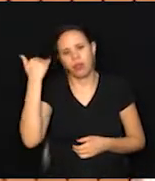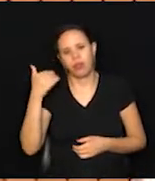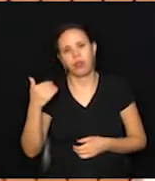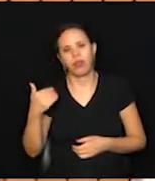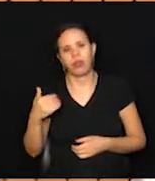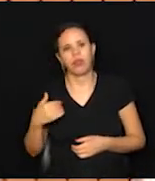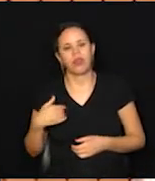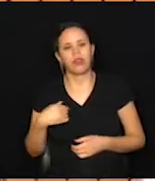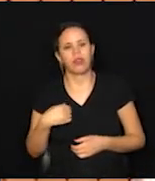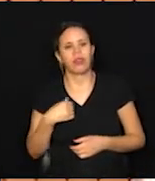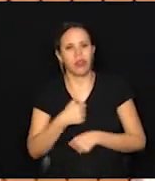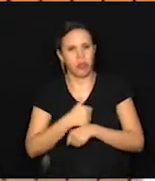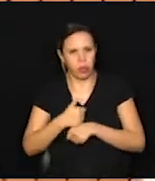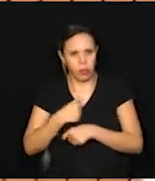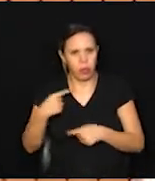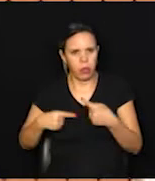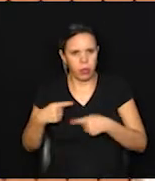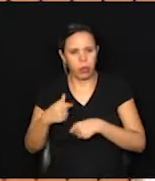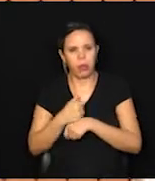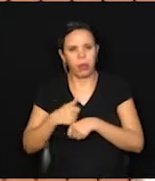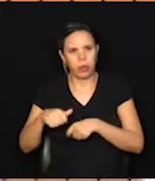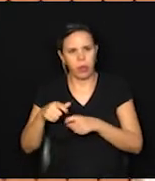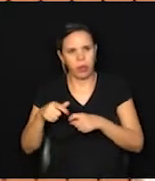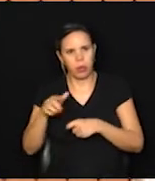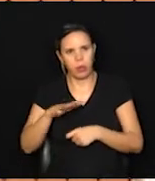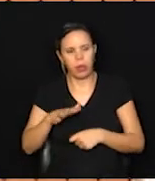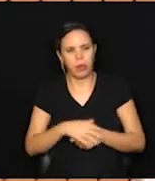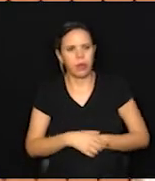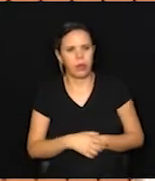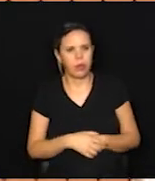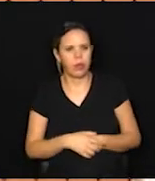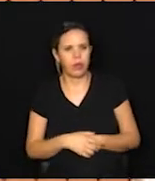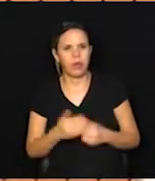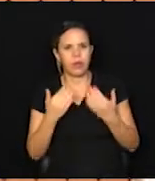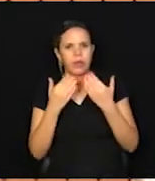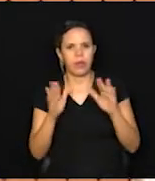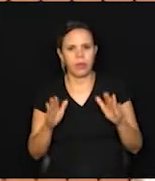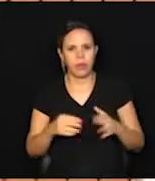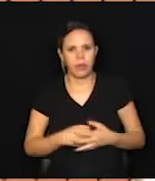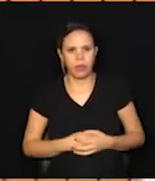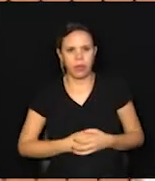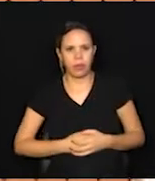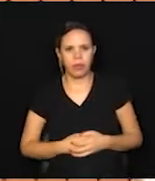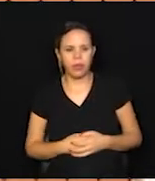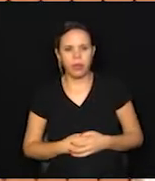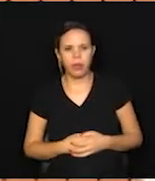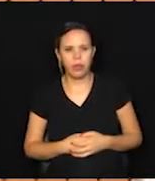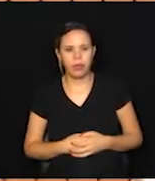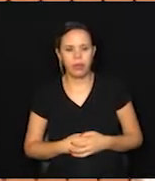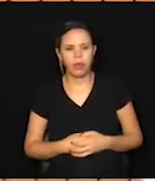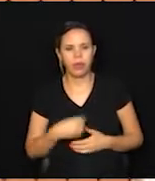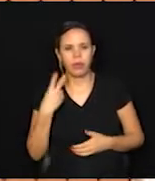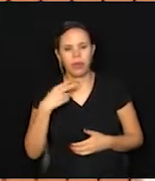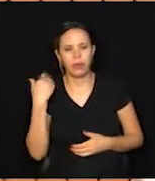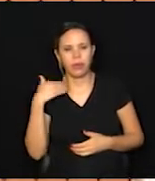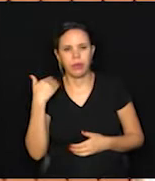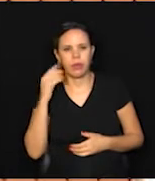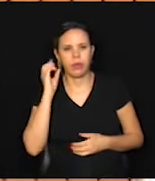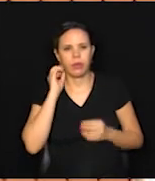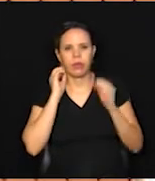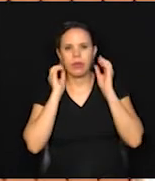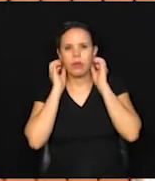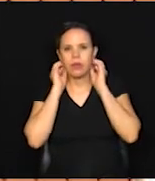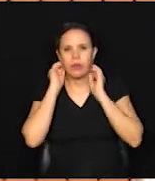também um profissional da área médica. Eu vou abrir para a Mariana, depois,